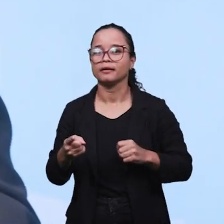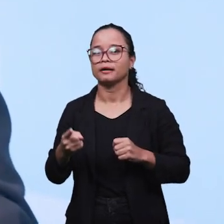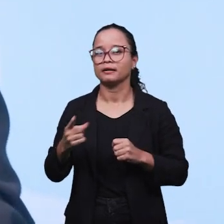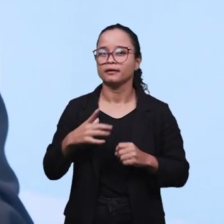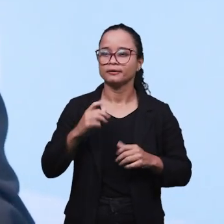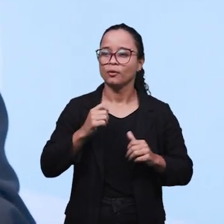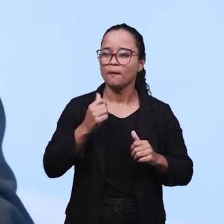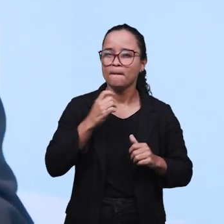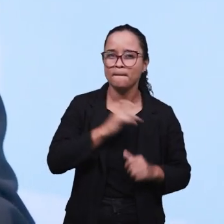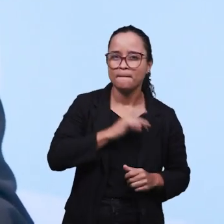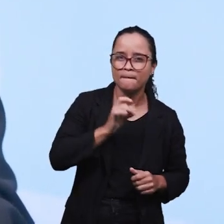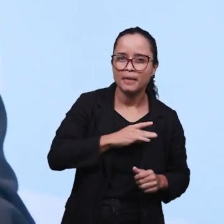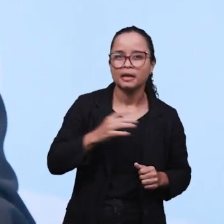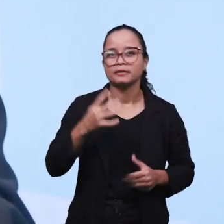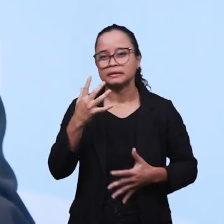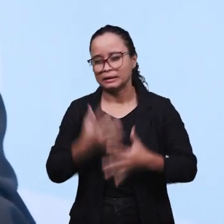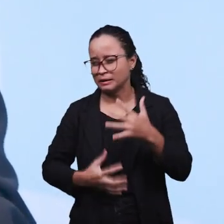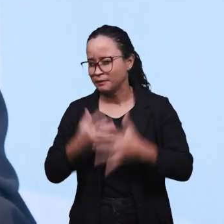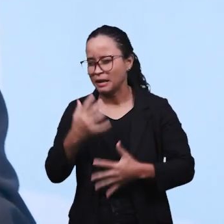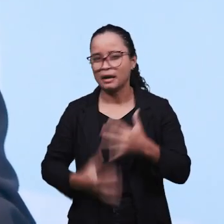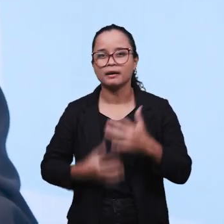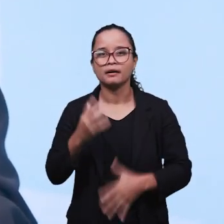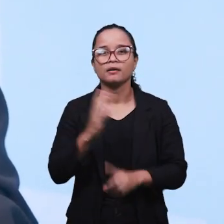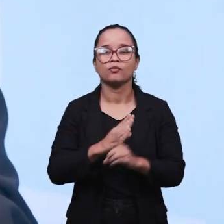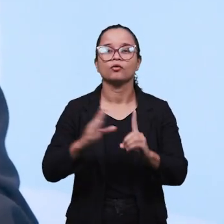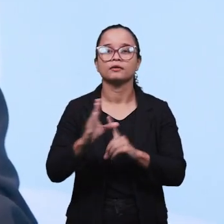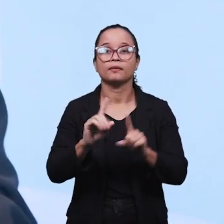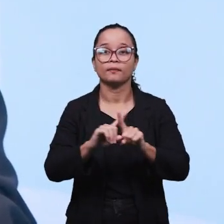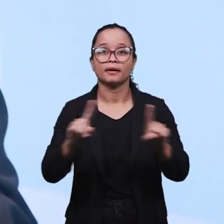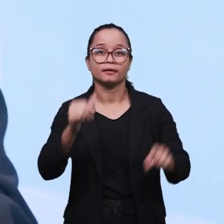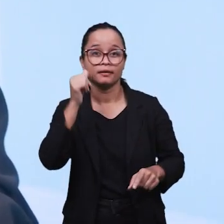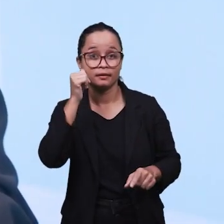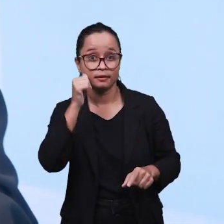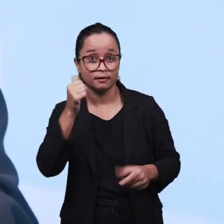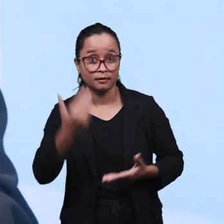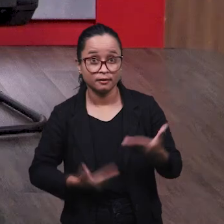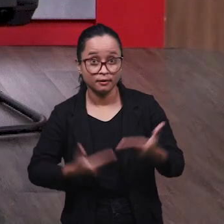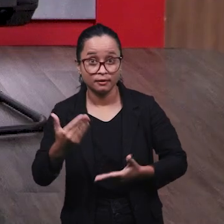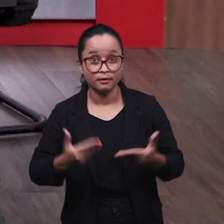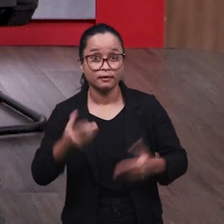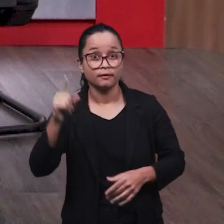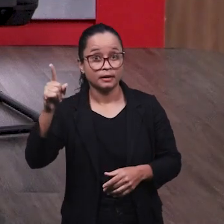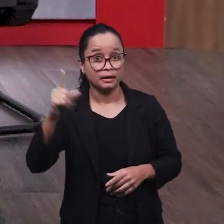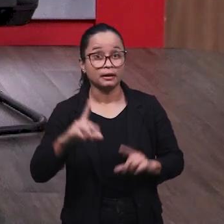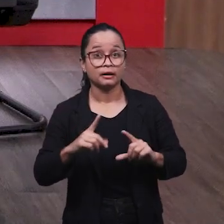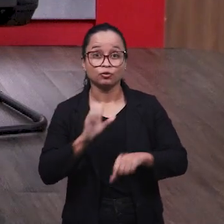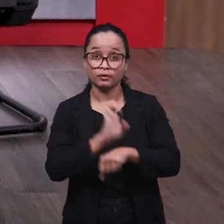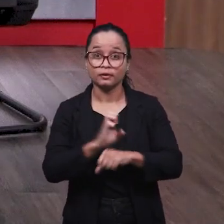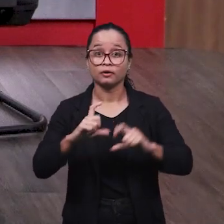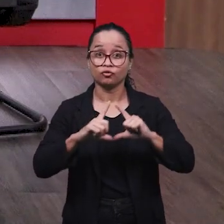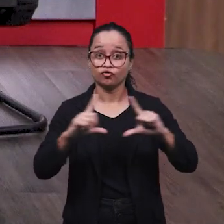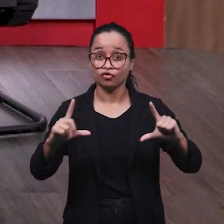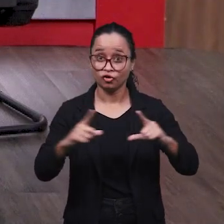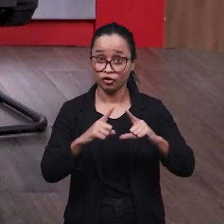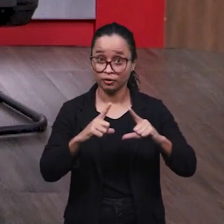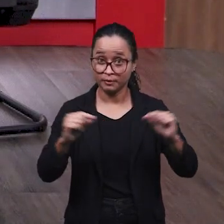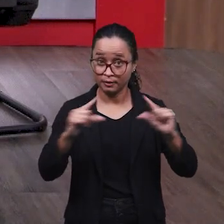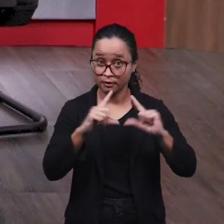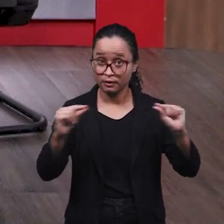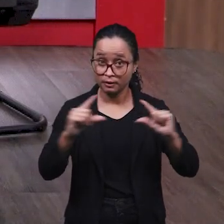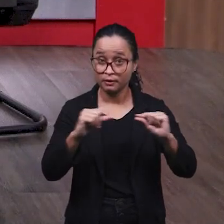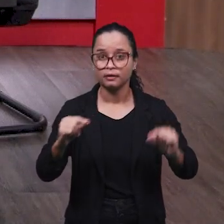culto, alguma coisa assim. Que todos têm. Pois essa senhora de Brasília me ligou e falou assim: eu soube que vocês